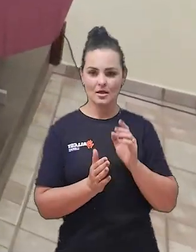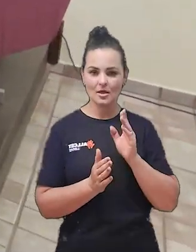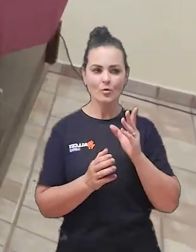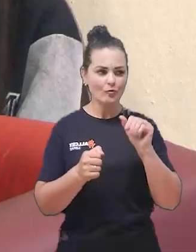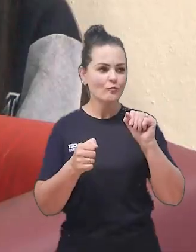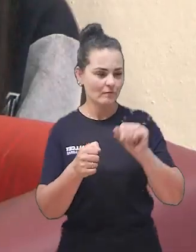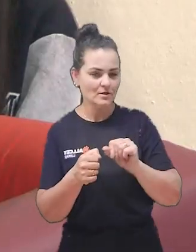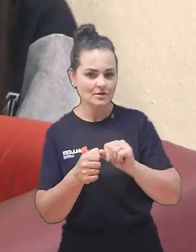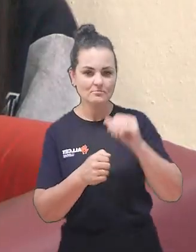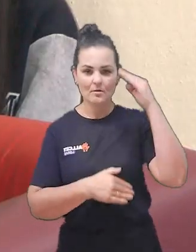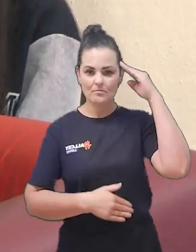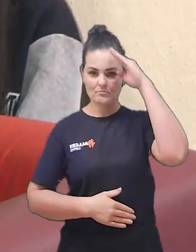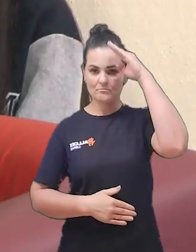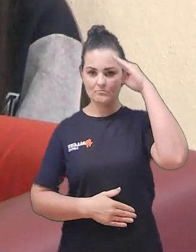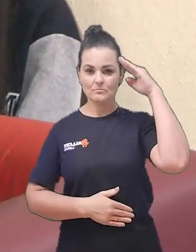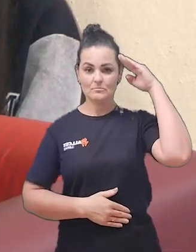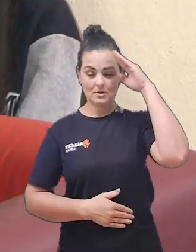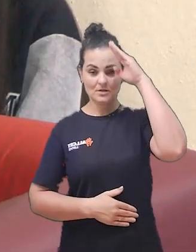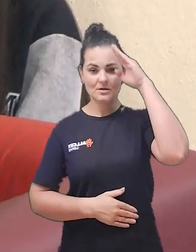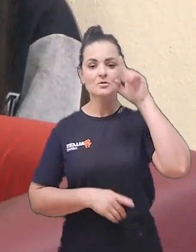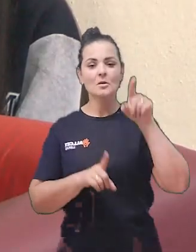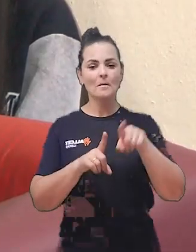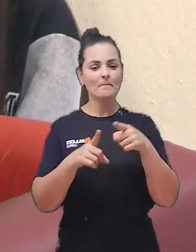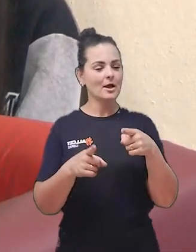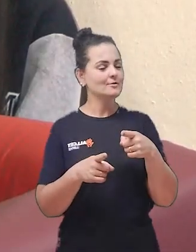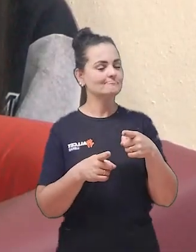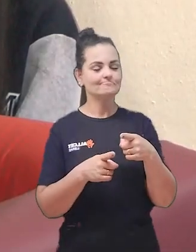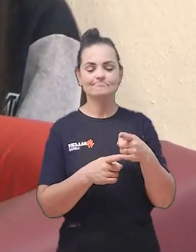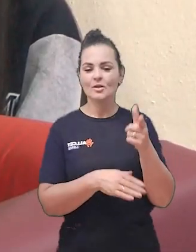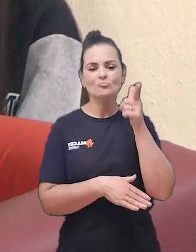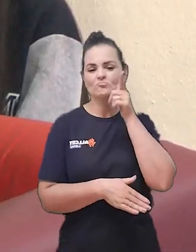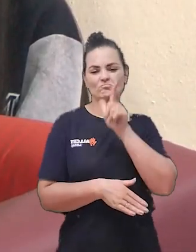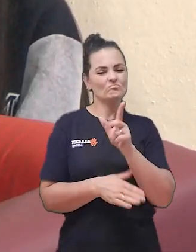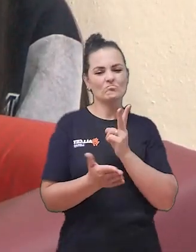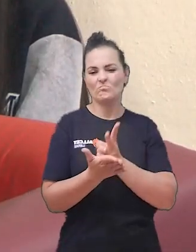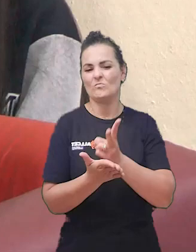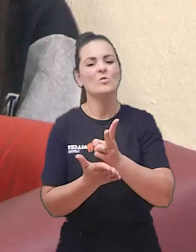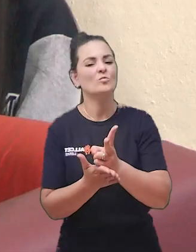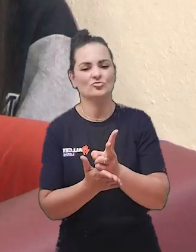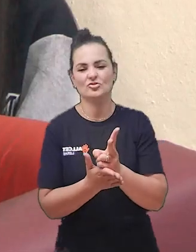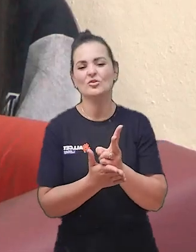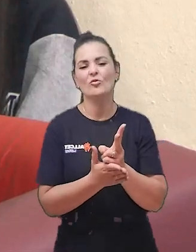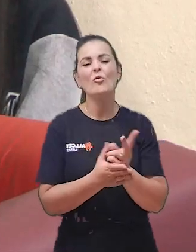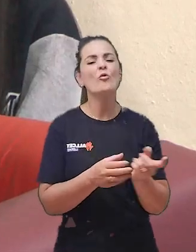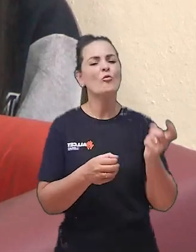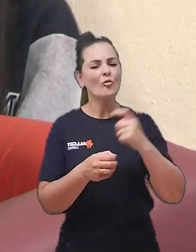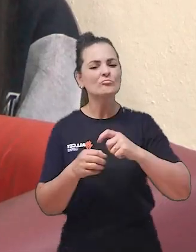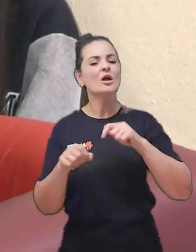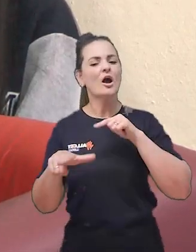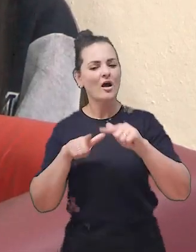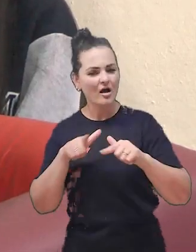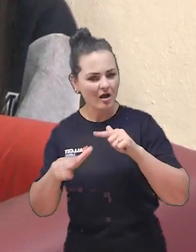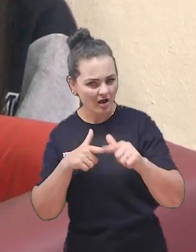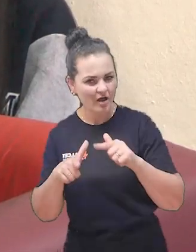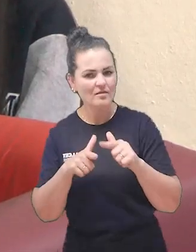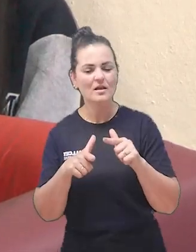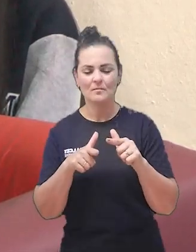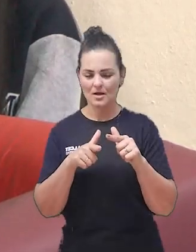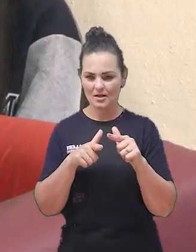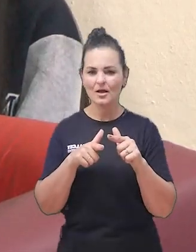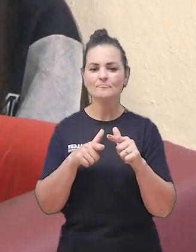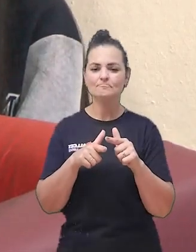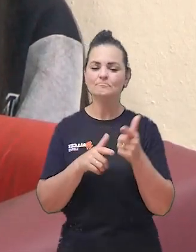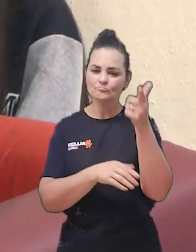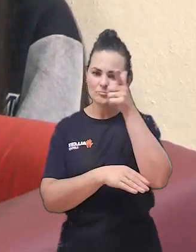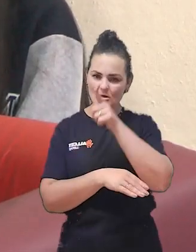um ano, né? Mas não me dediquei a isso. Voltei a trabalhar e depois voltei dentro do meu